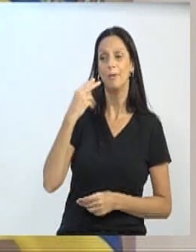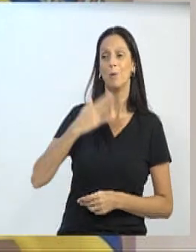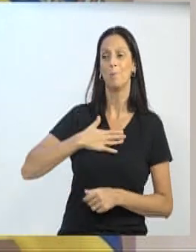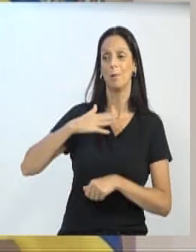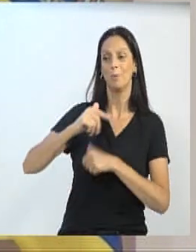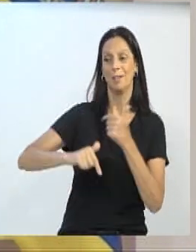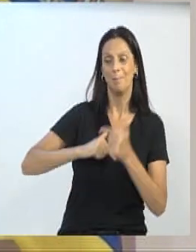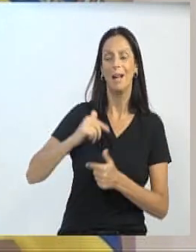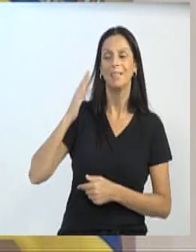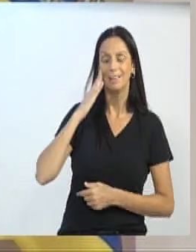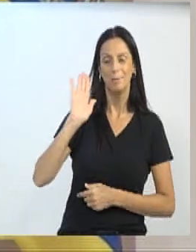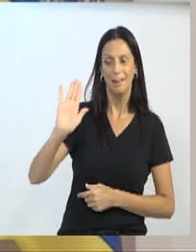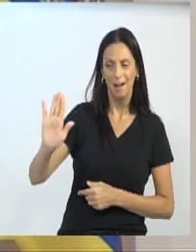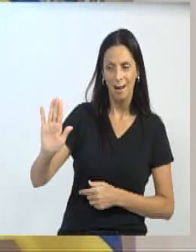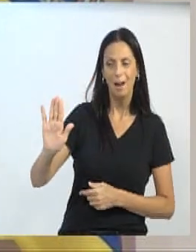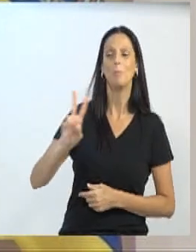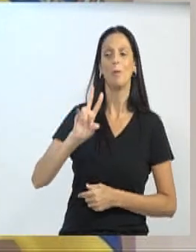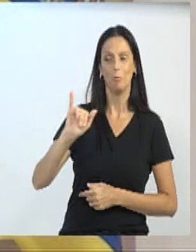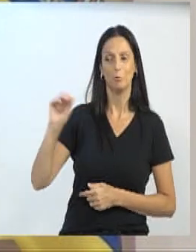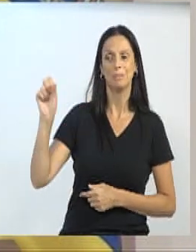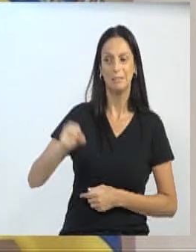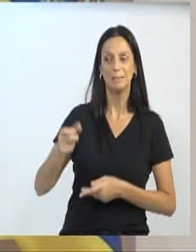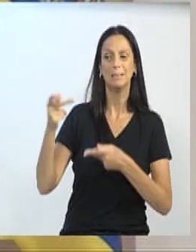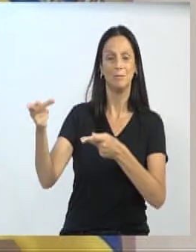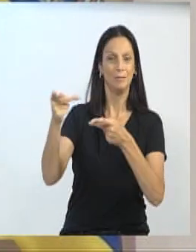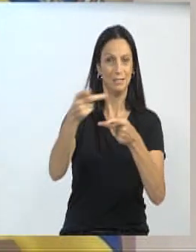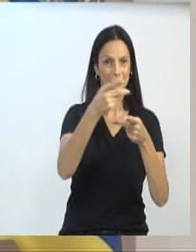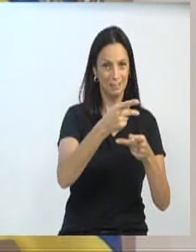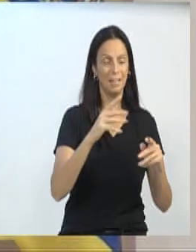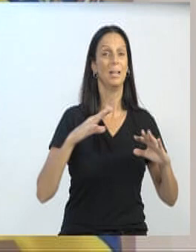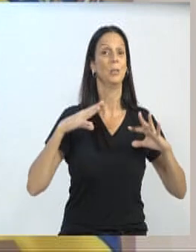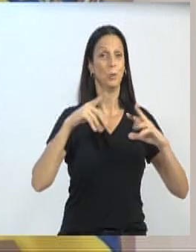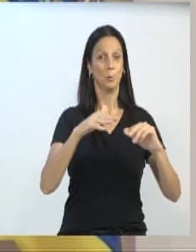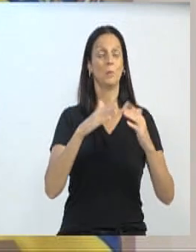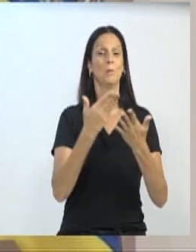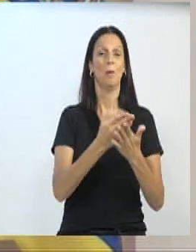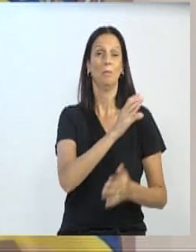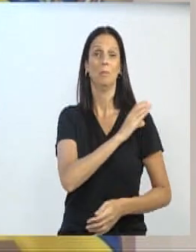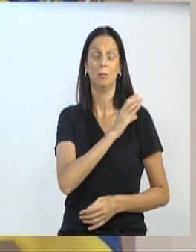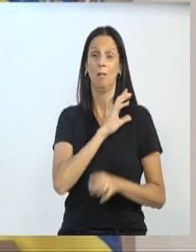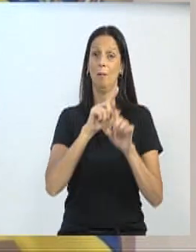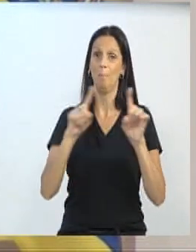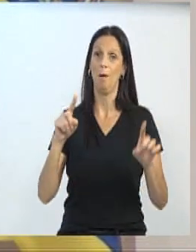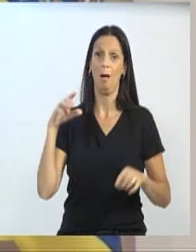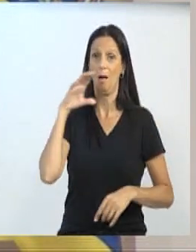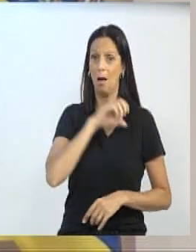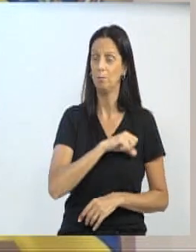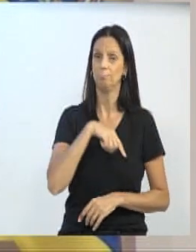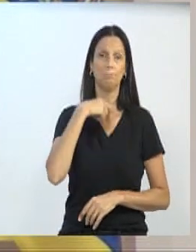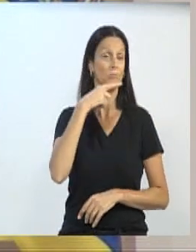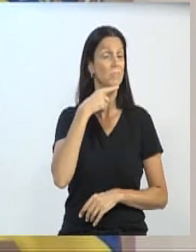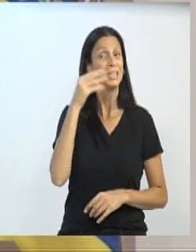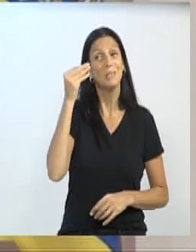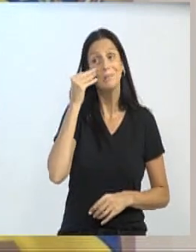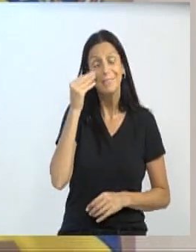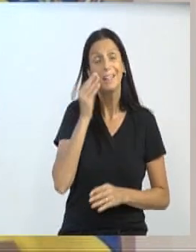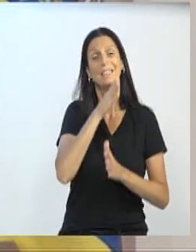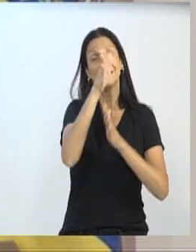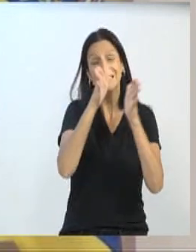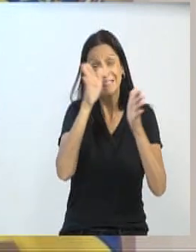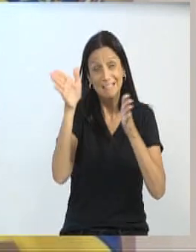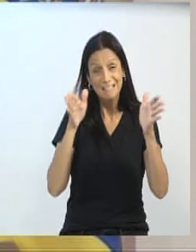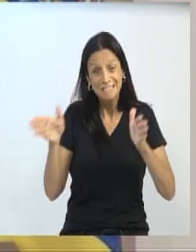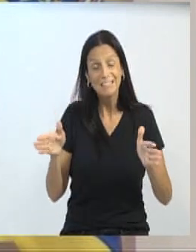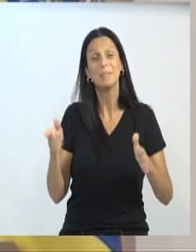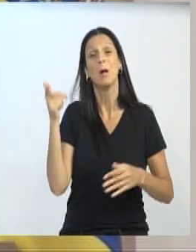meu Ci não esquece a minha escola e eu sou apenas um vereador então eu não consigo atender mas tento sempre fazer o possível